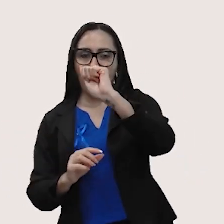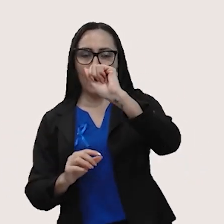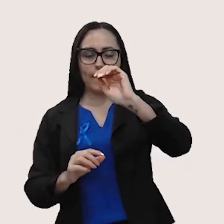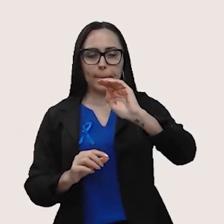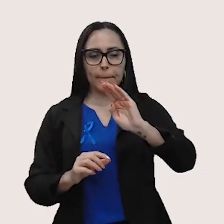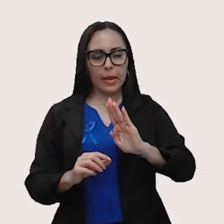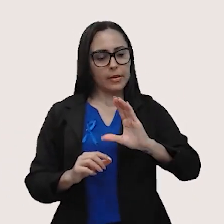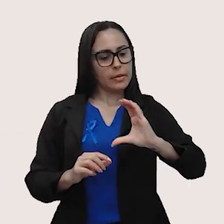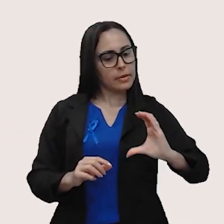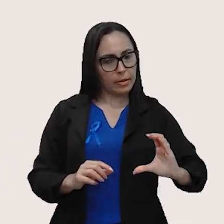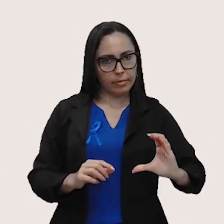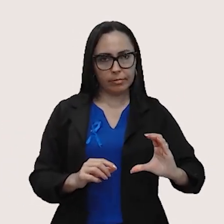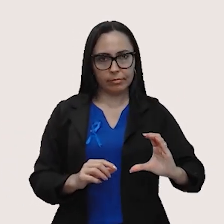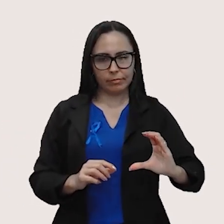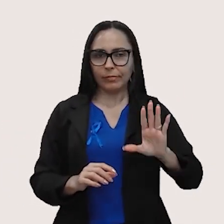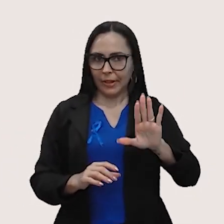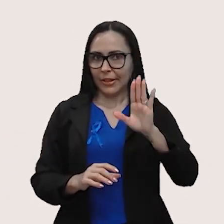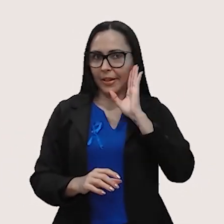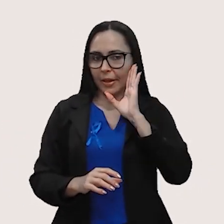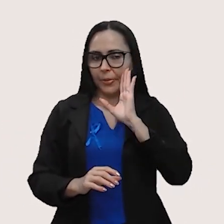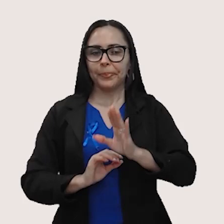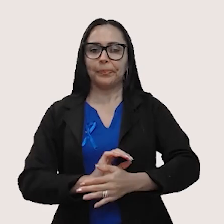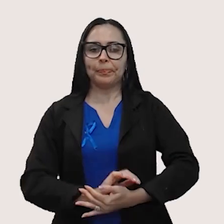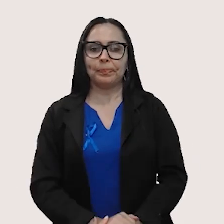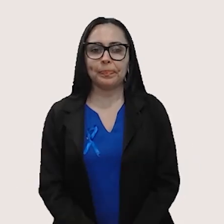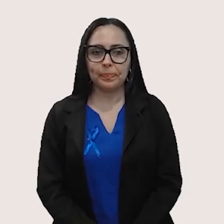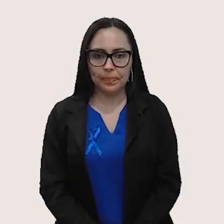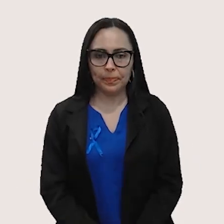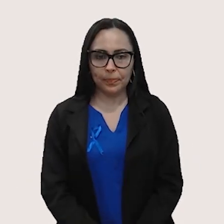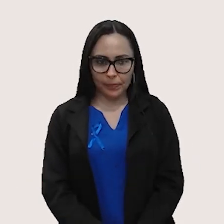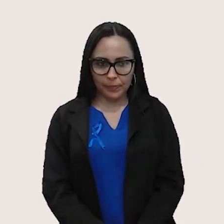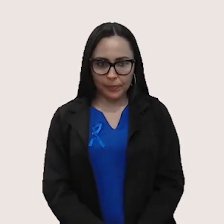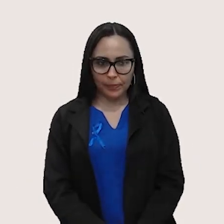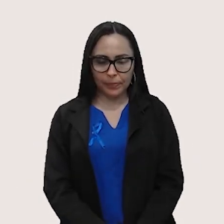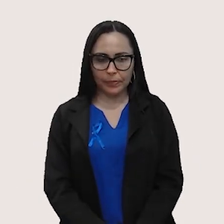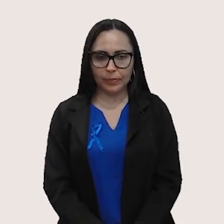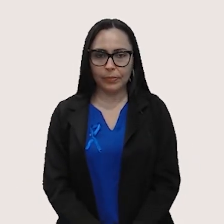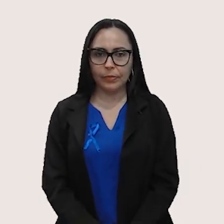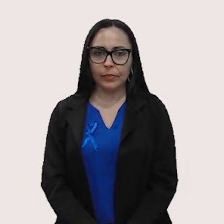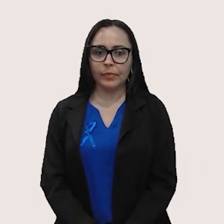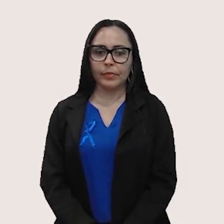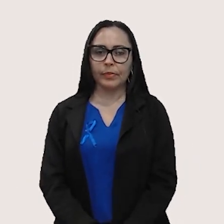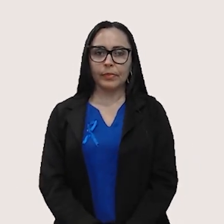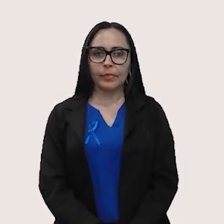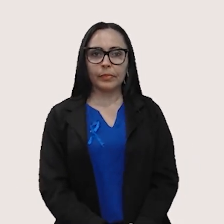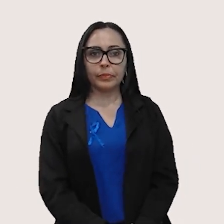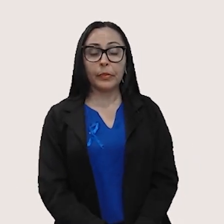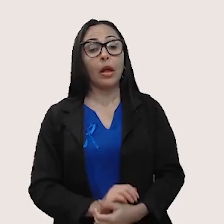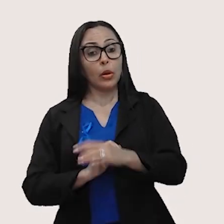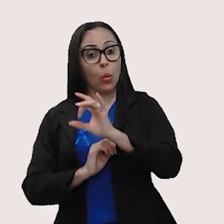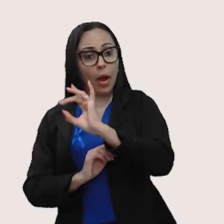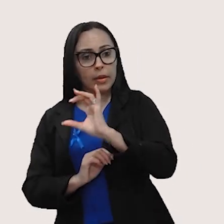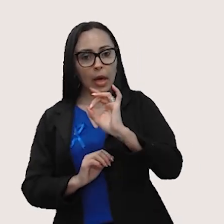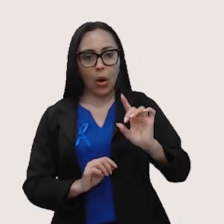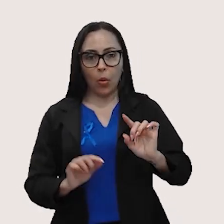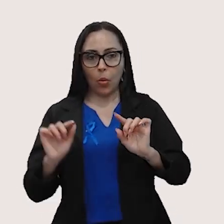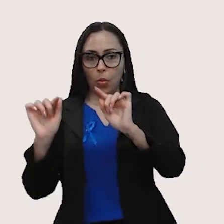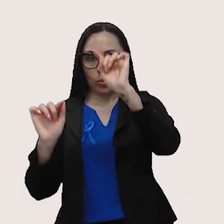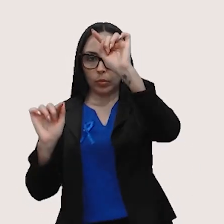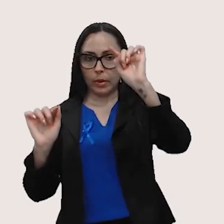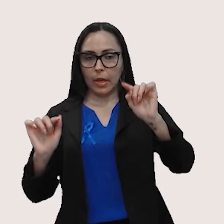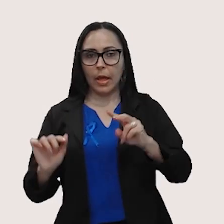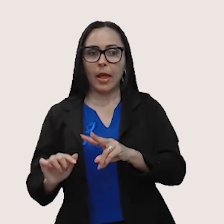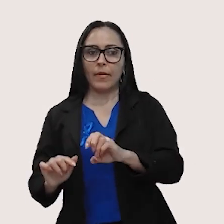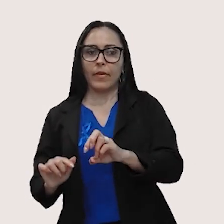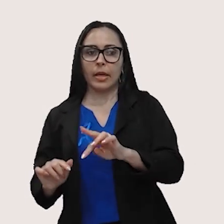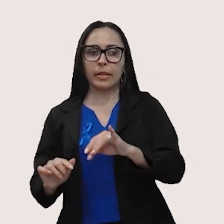que legal. Ponto A, ponto B e ponto C. Cada um desses pontos a gente chama de vértice. E o que vai